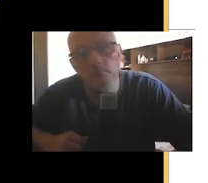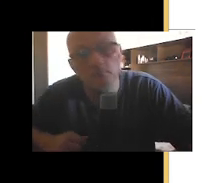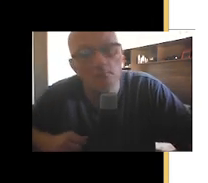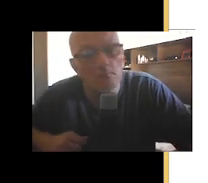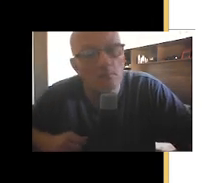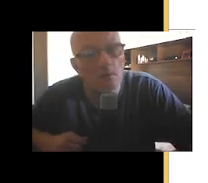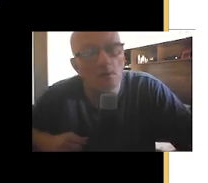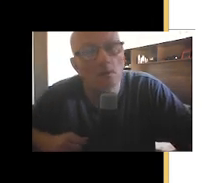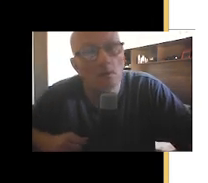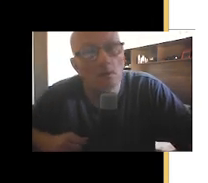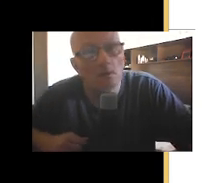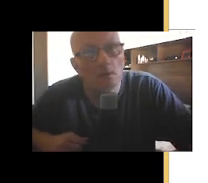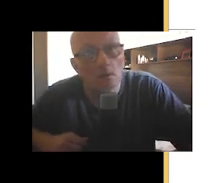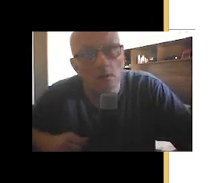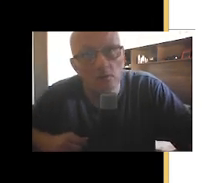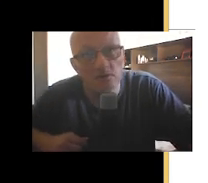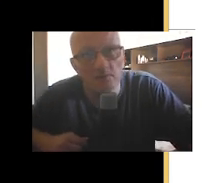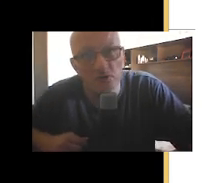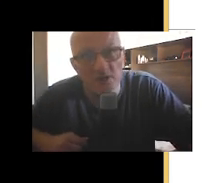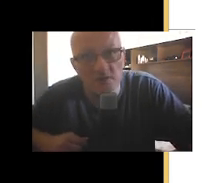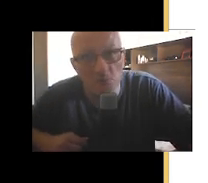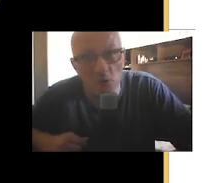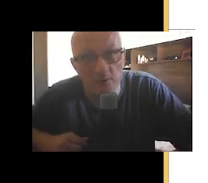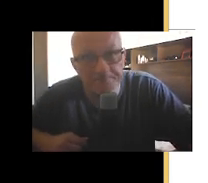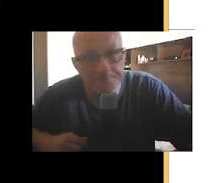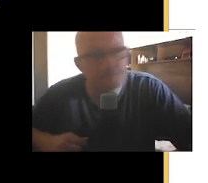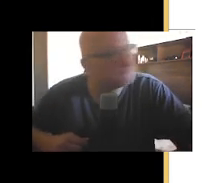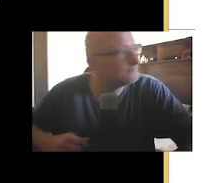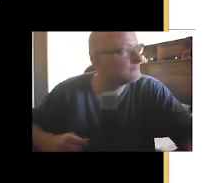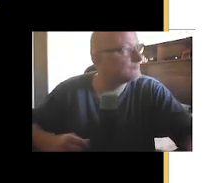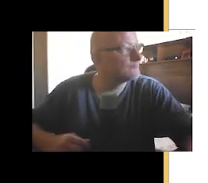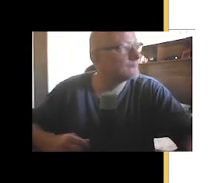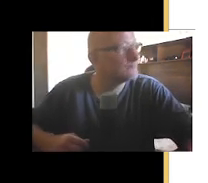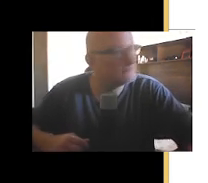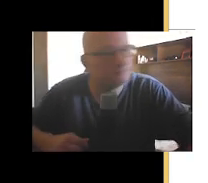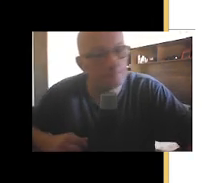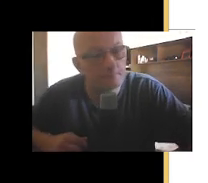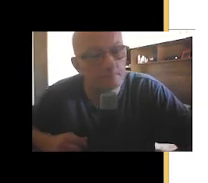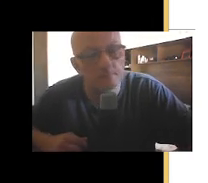Where do you live? Plural form. Onde vocês moram?